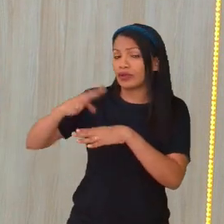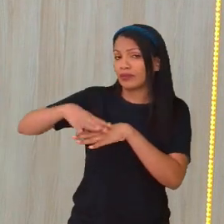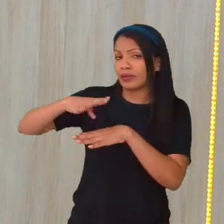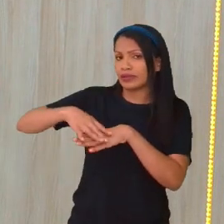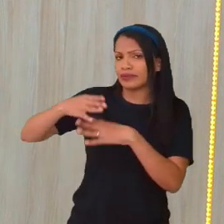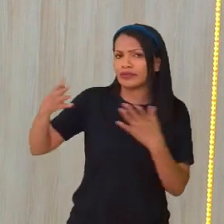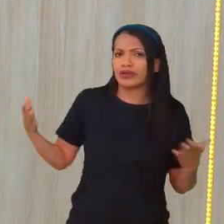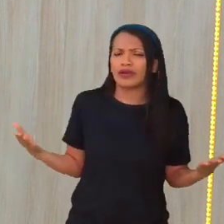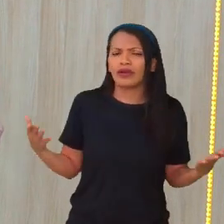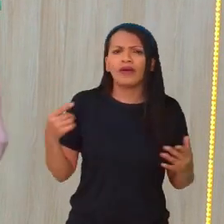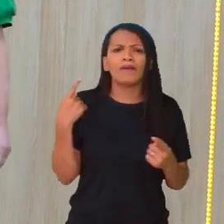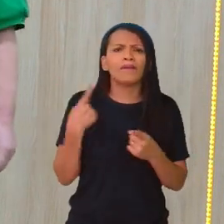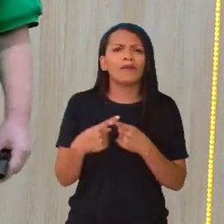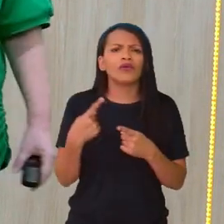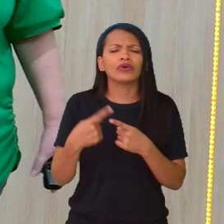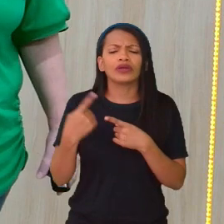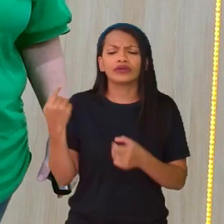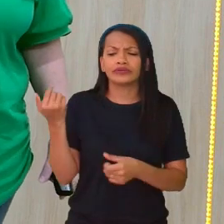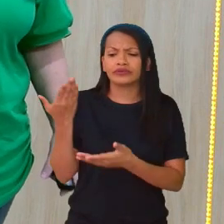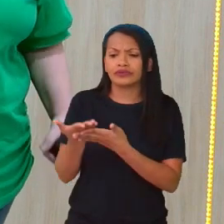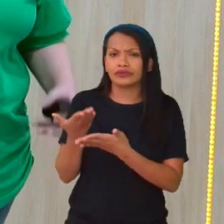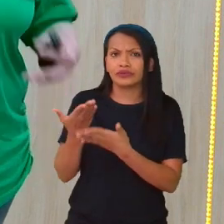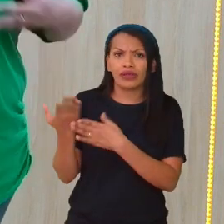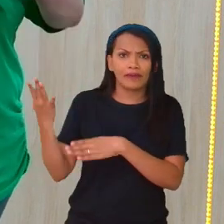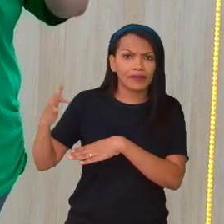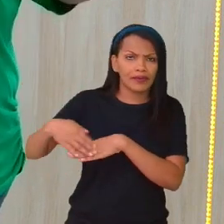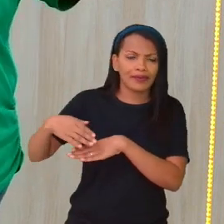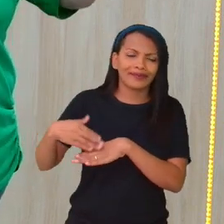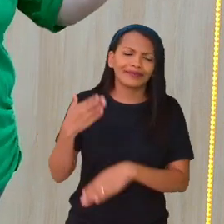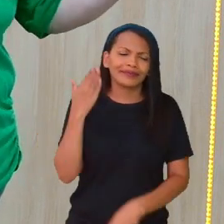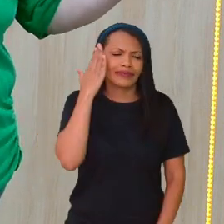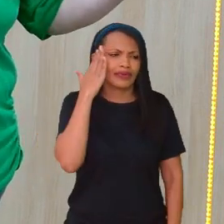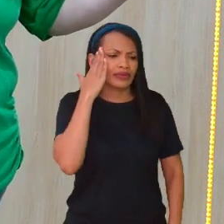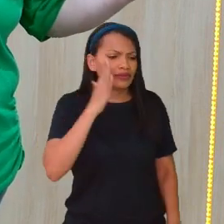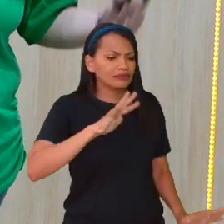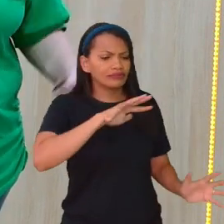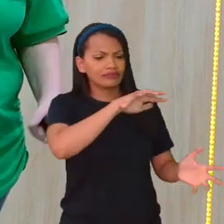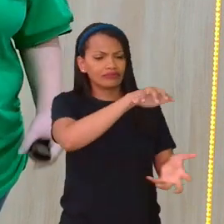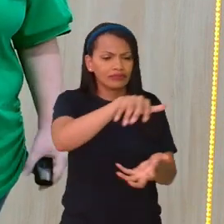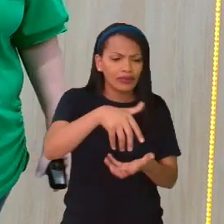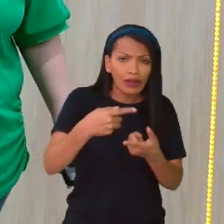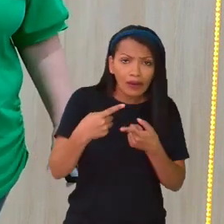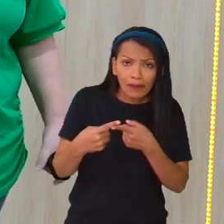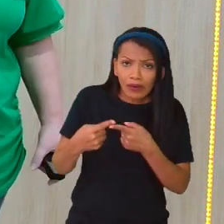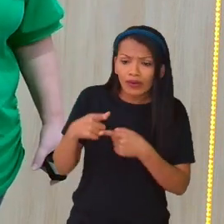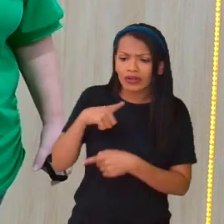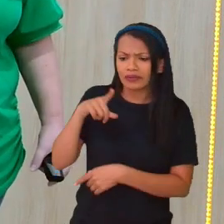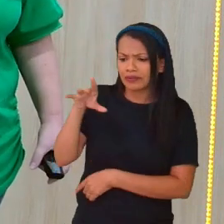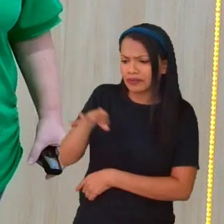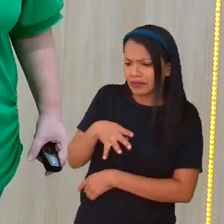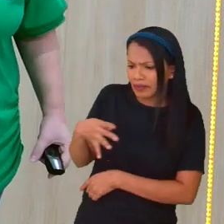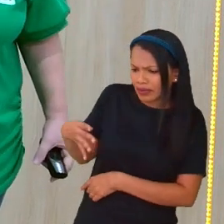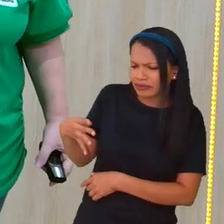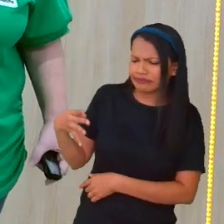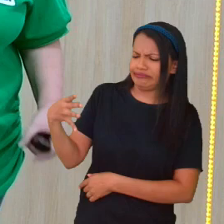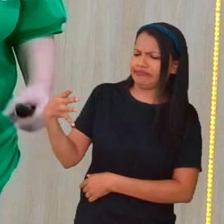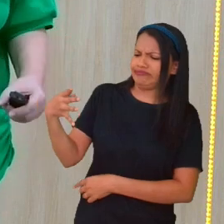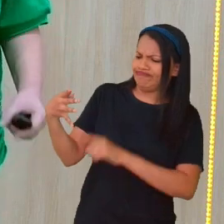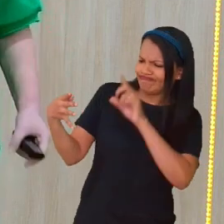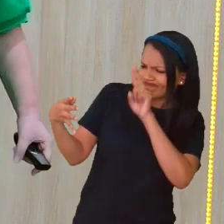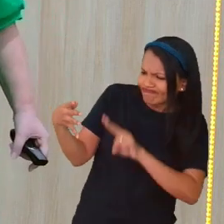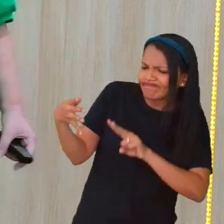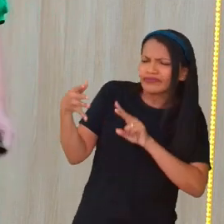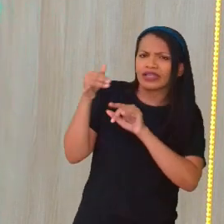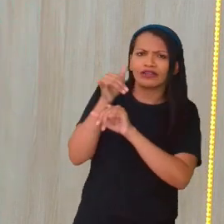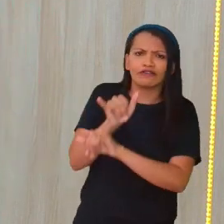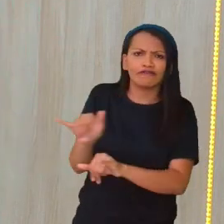Para entender o mundo. Para entender por que eu tenho uma tabela estatística e ali vai me dar mais informações do que